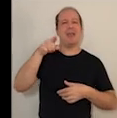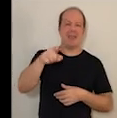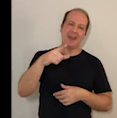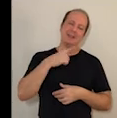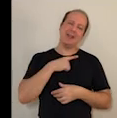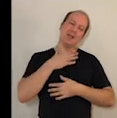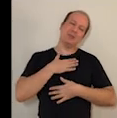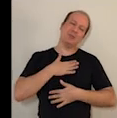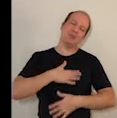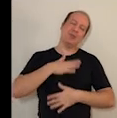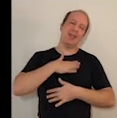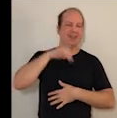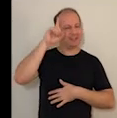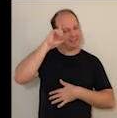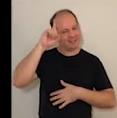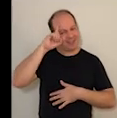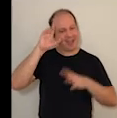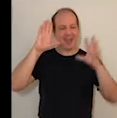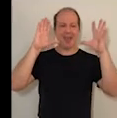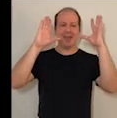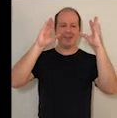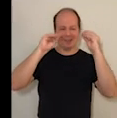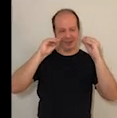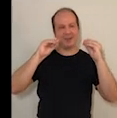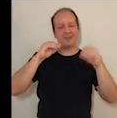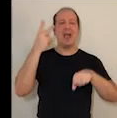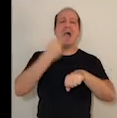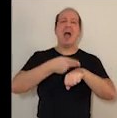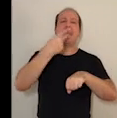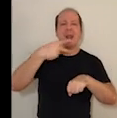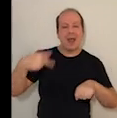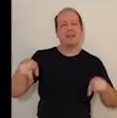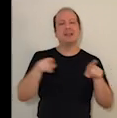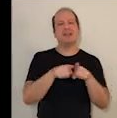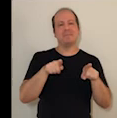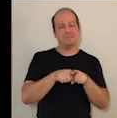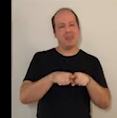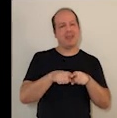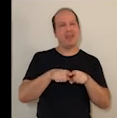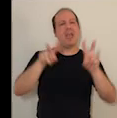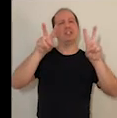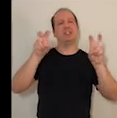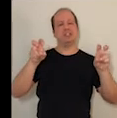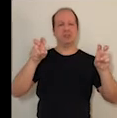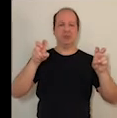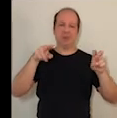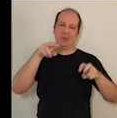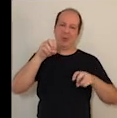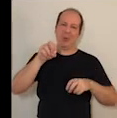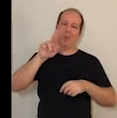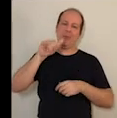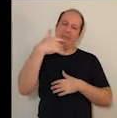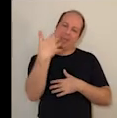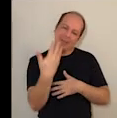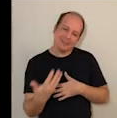está batendo nos 90. Ele te deixará sossegada dia e noite. E além das platas, você receberá um título